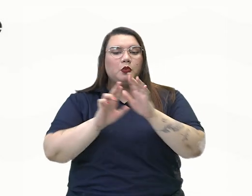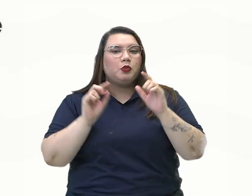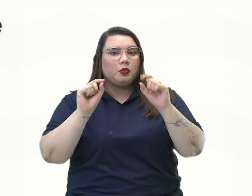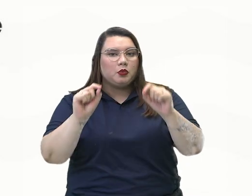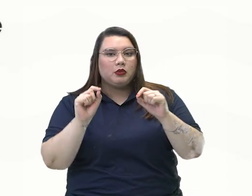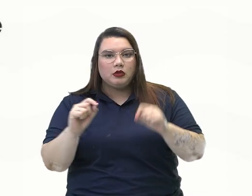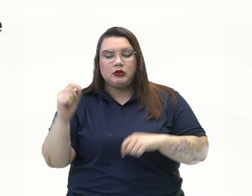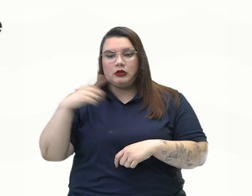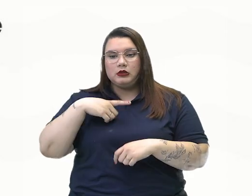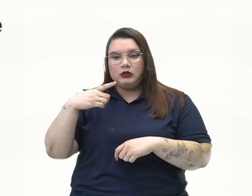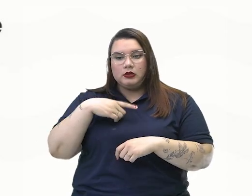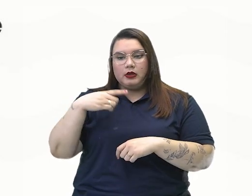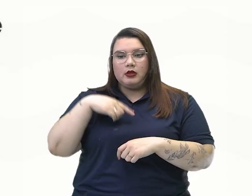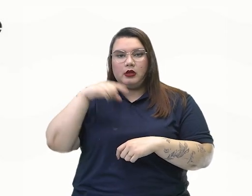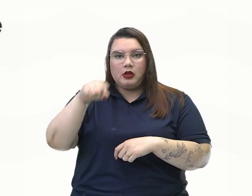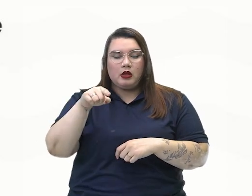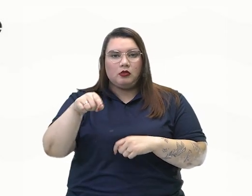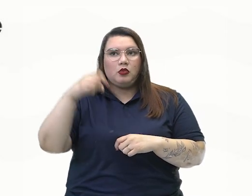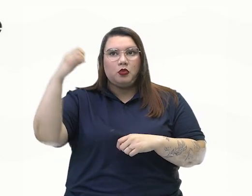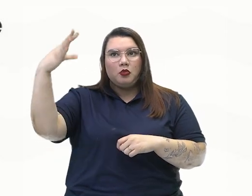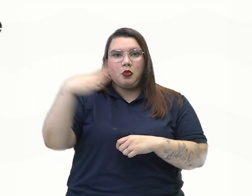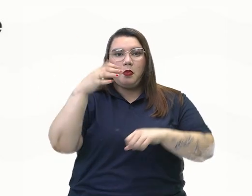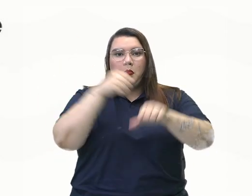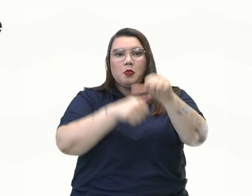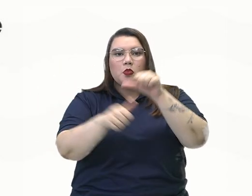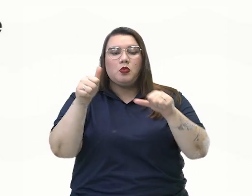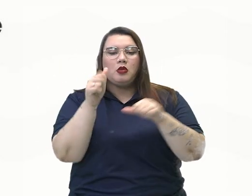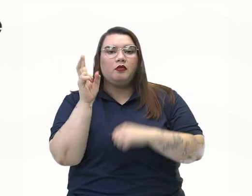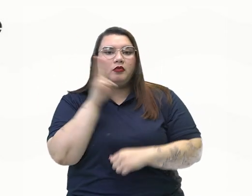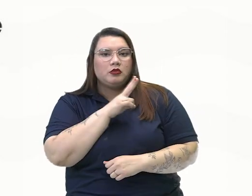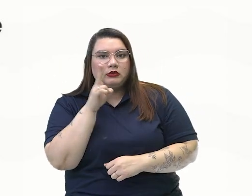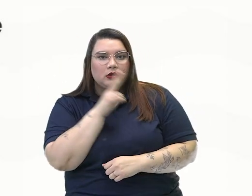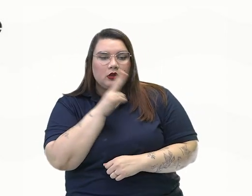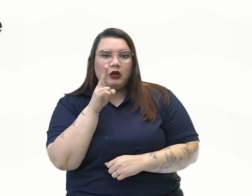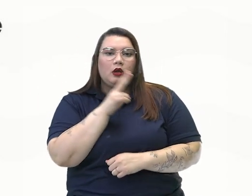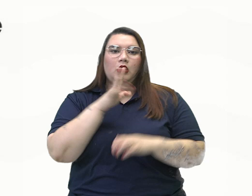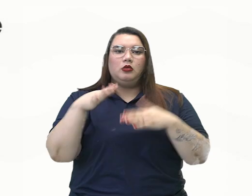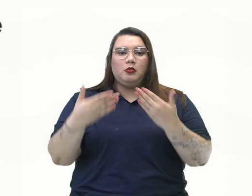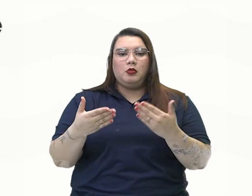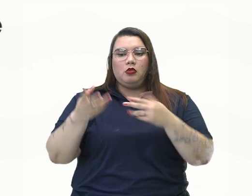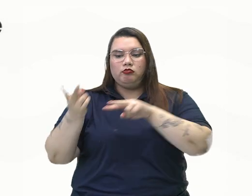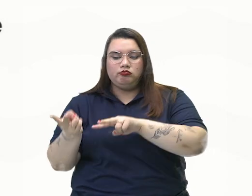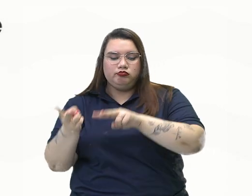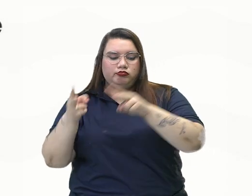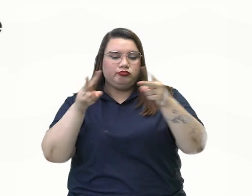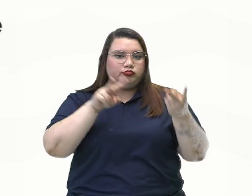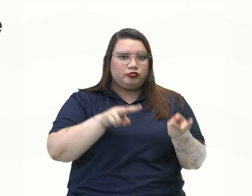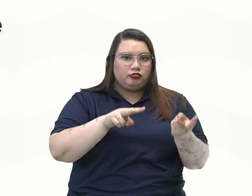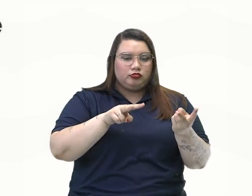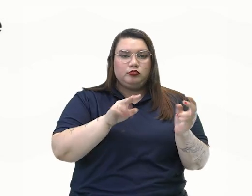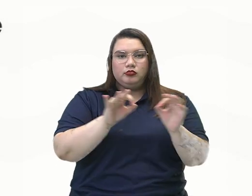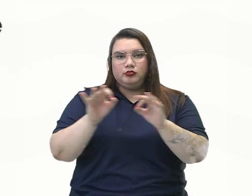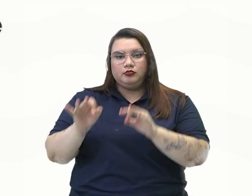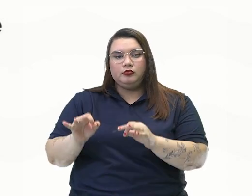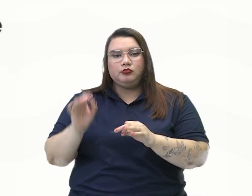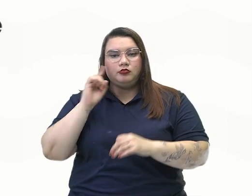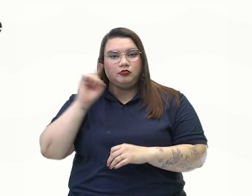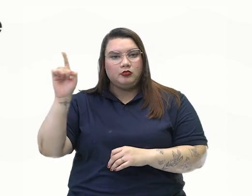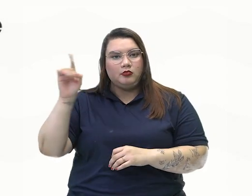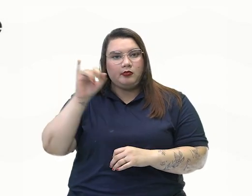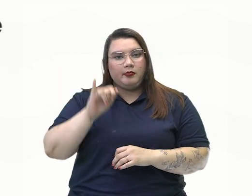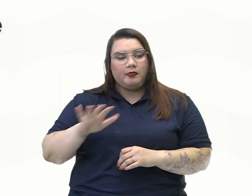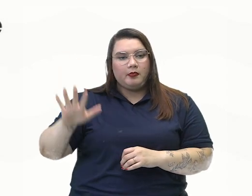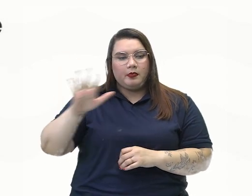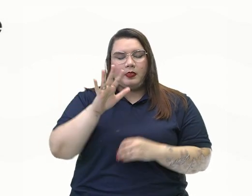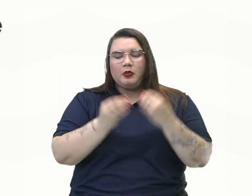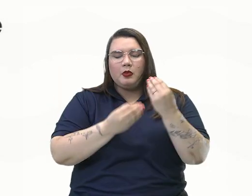aí? É quando a luz muda de velocidade ao passar de um meio para o outro, como vemos